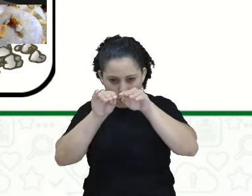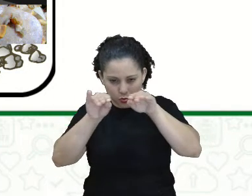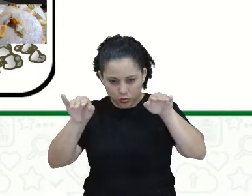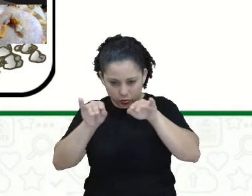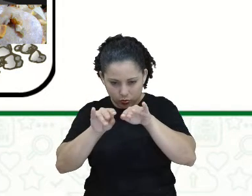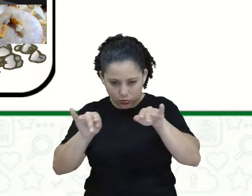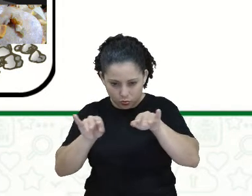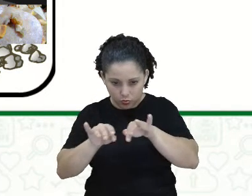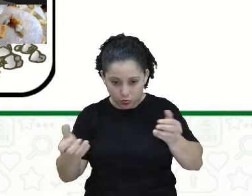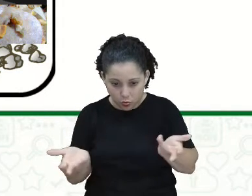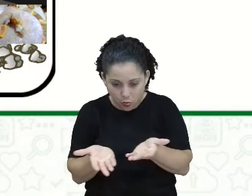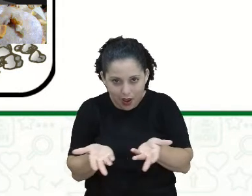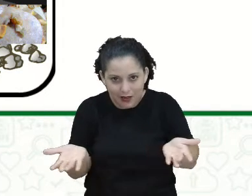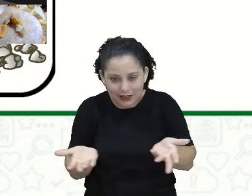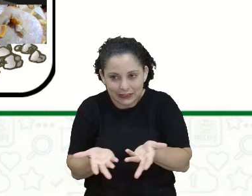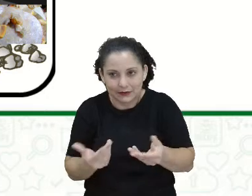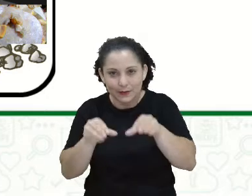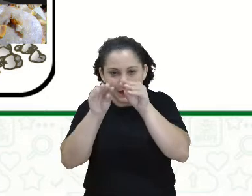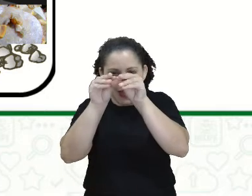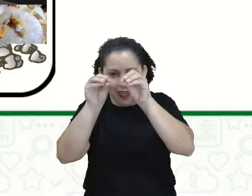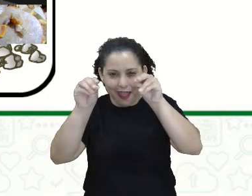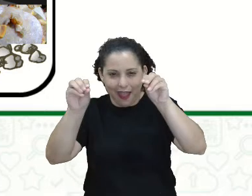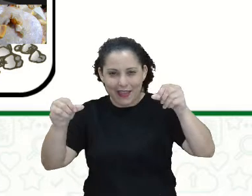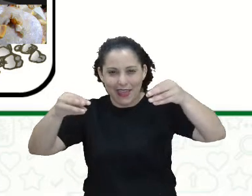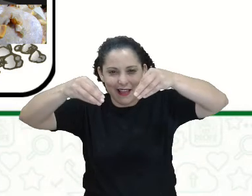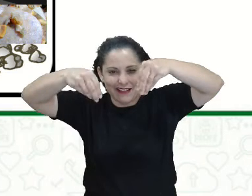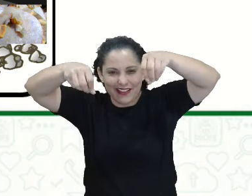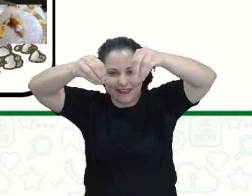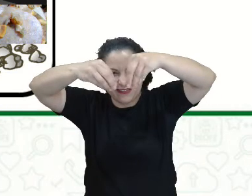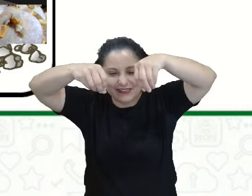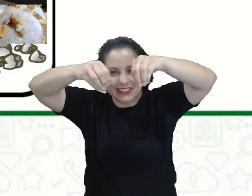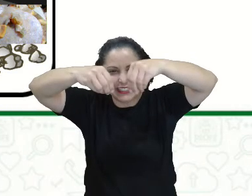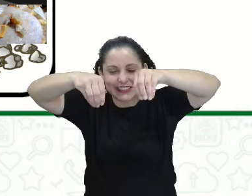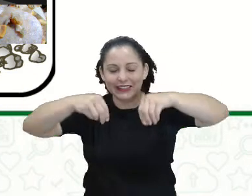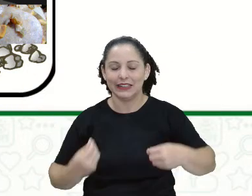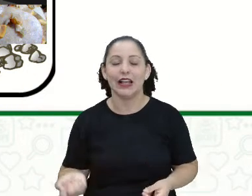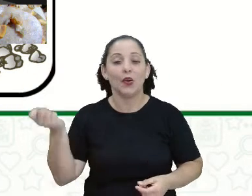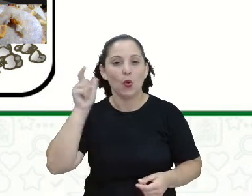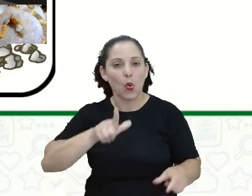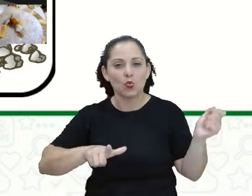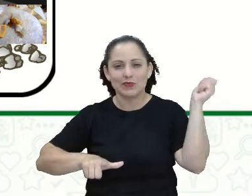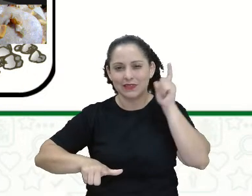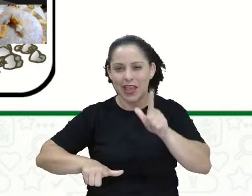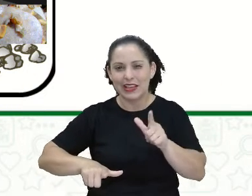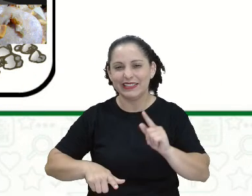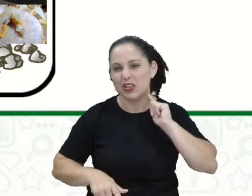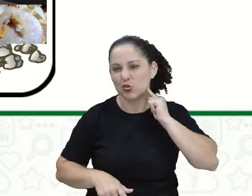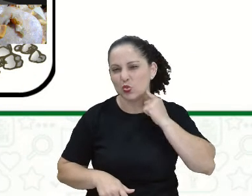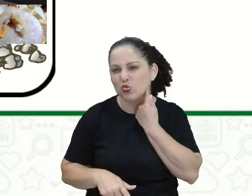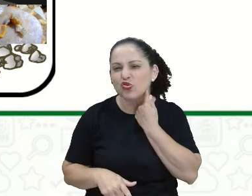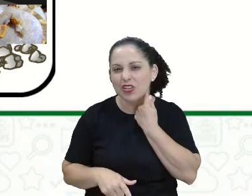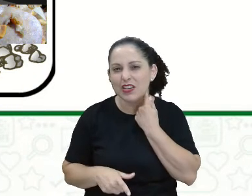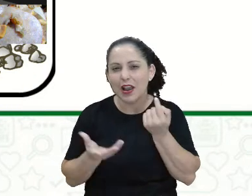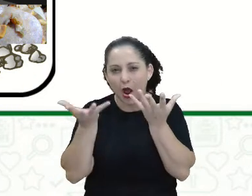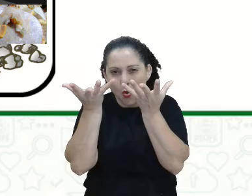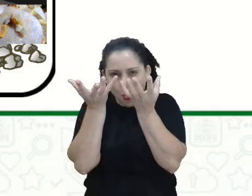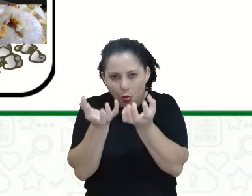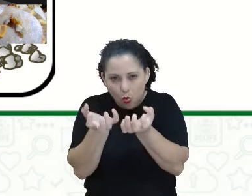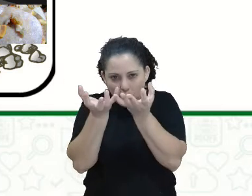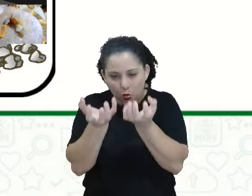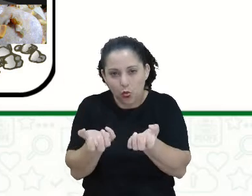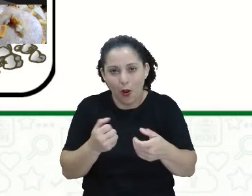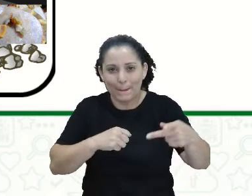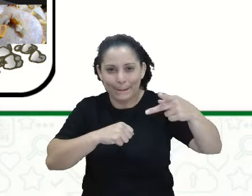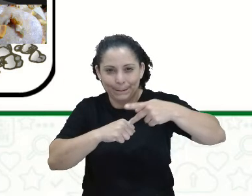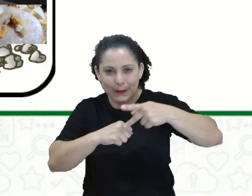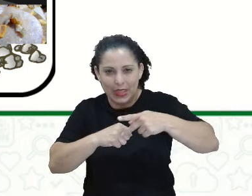a areia, ela é mais fina, né? Ela agrega mais, então consegue reter impurezas menores, né? As